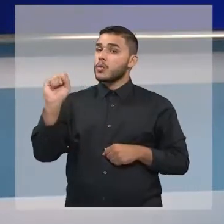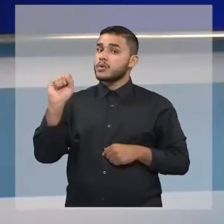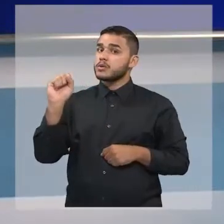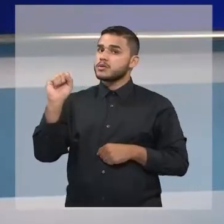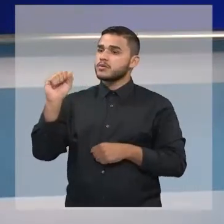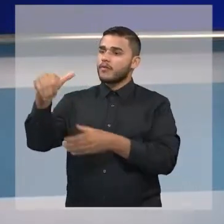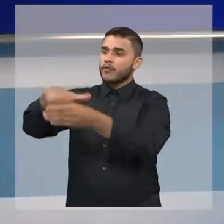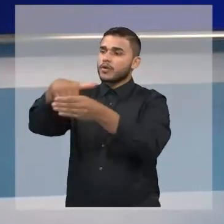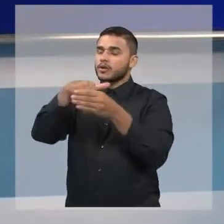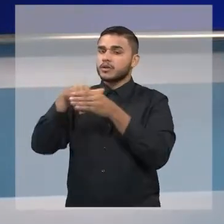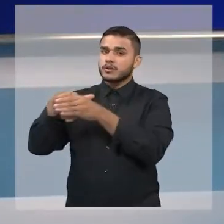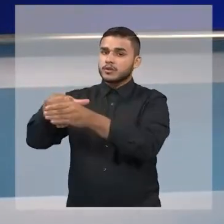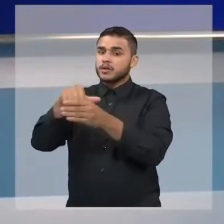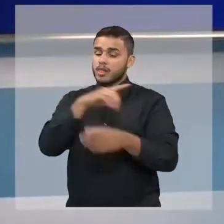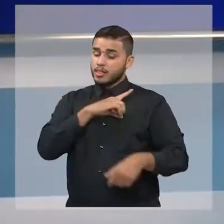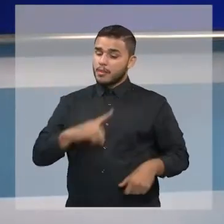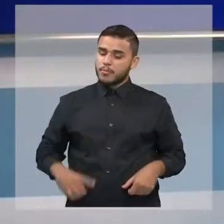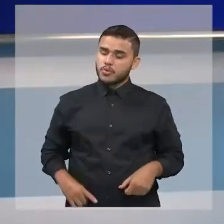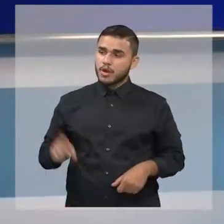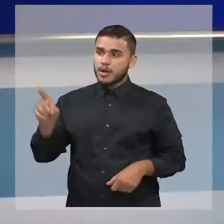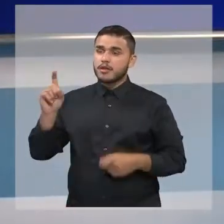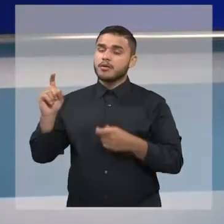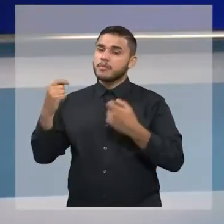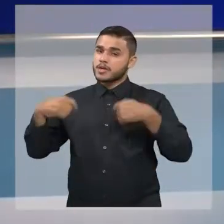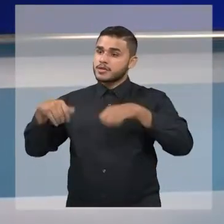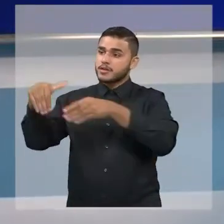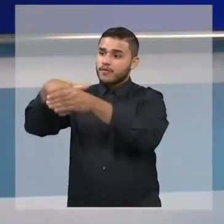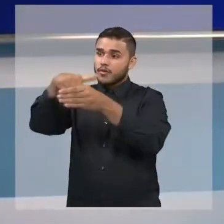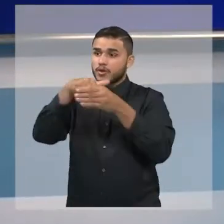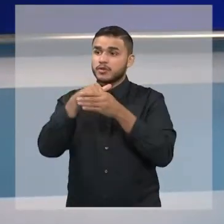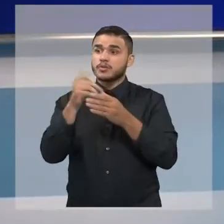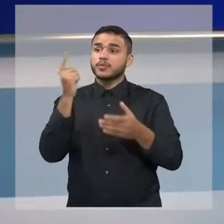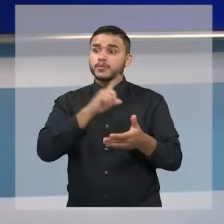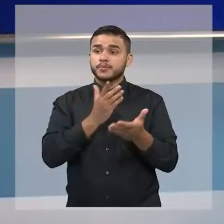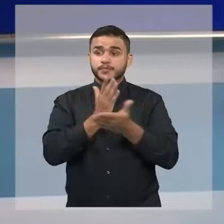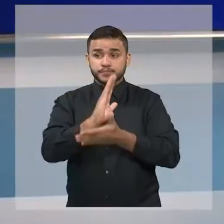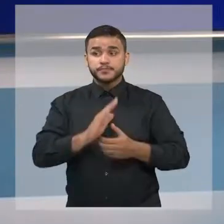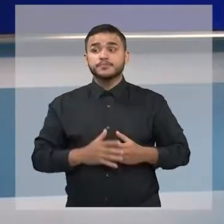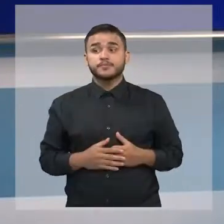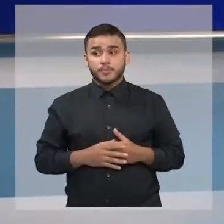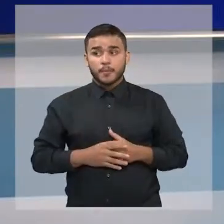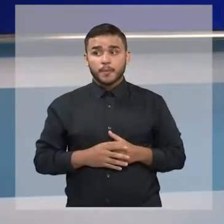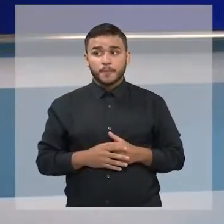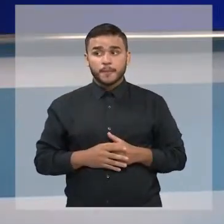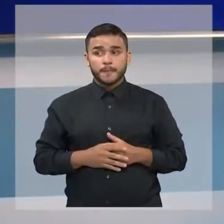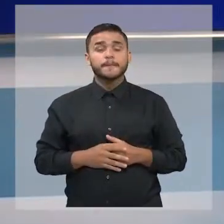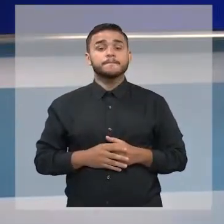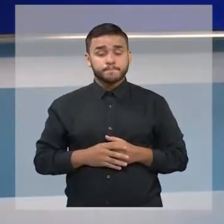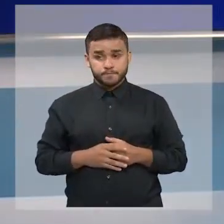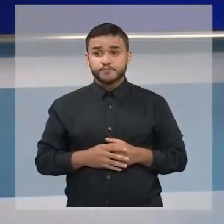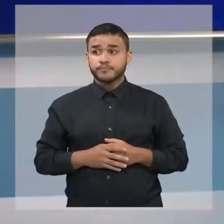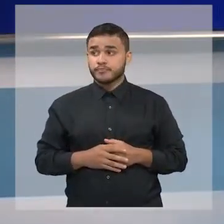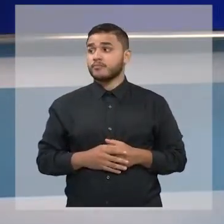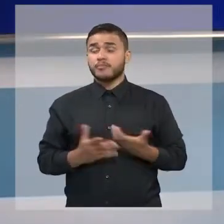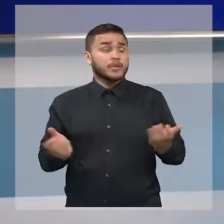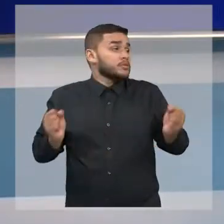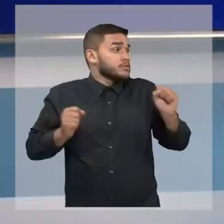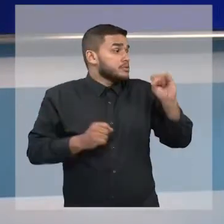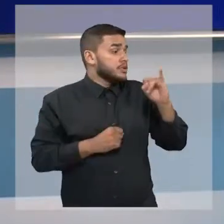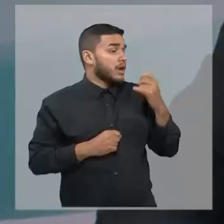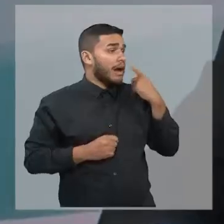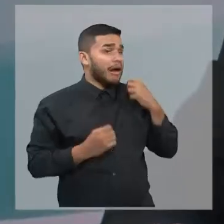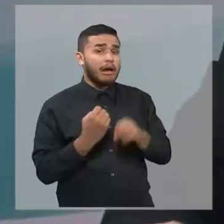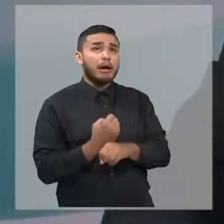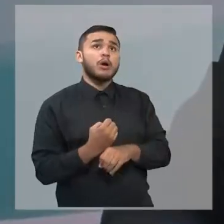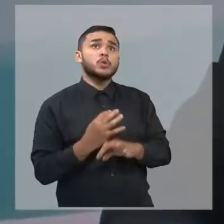308 parlamentares de 513. Fazendo essa política, quer dizer, que está fazendo live no dia de quinta-feira, ele não vai